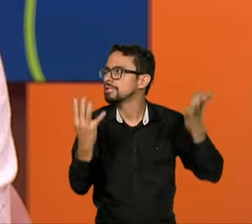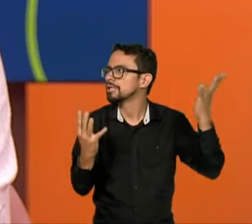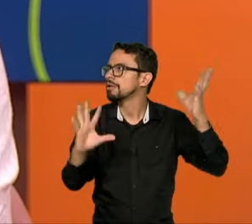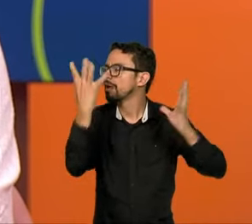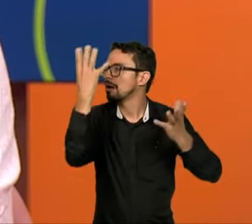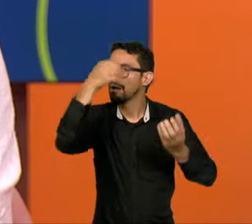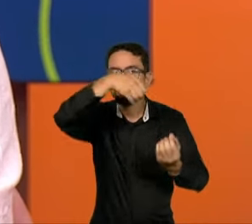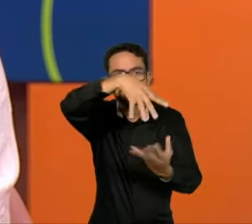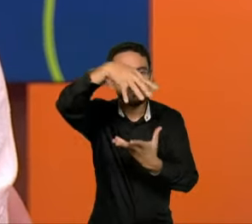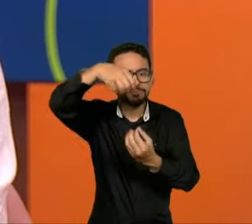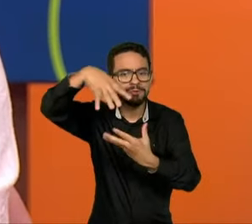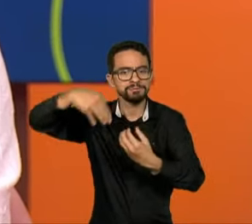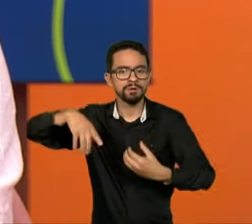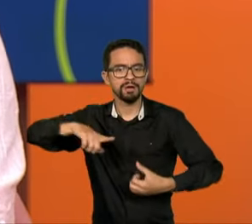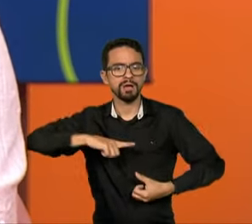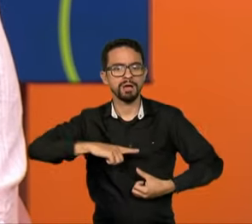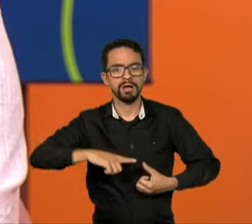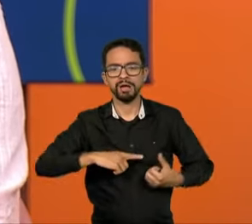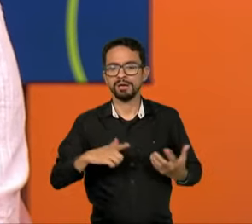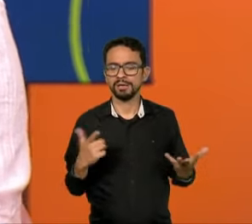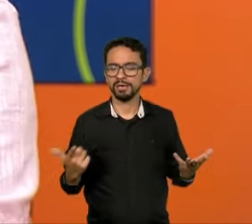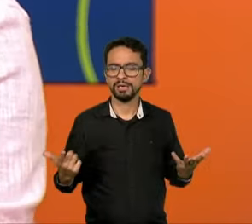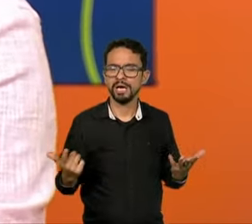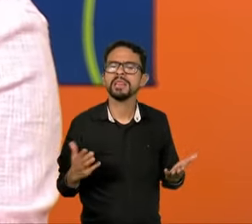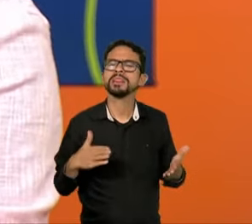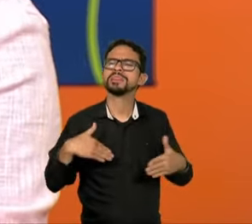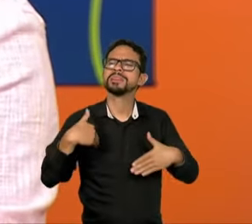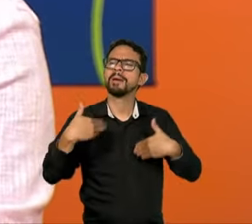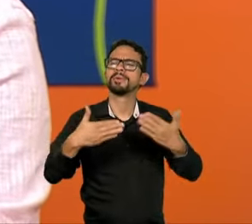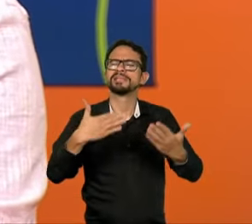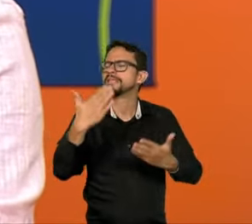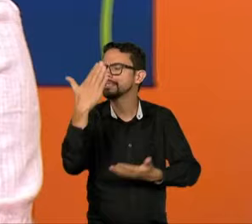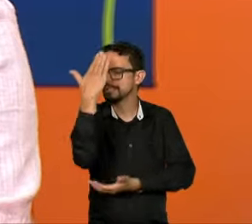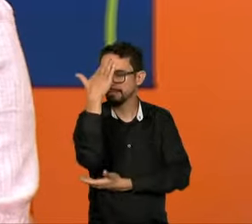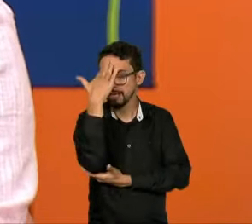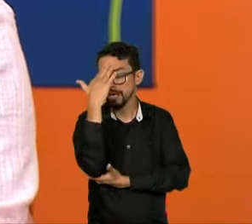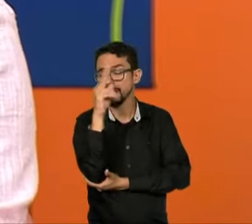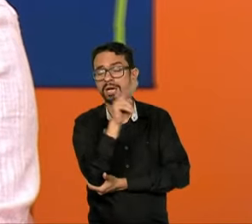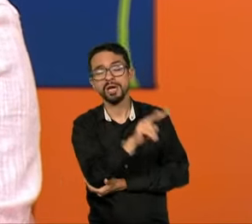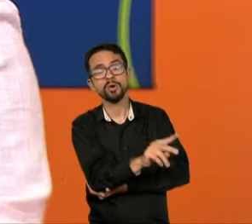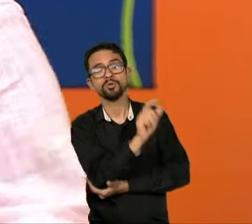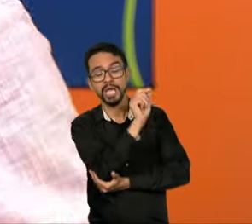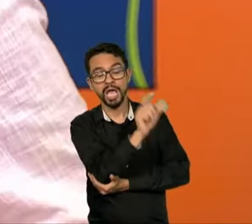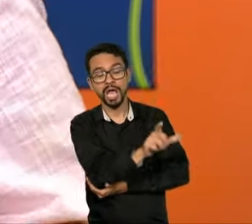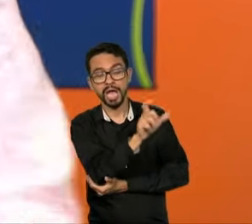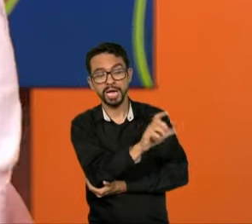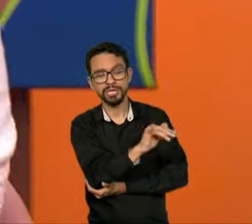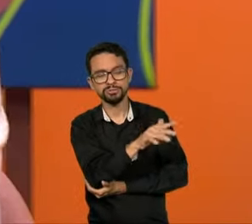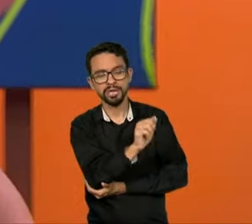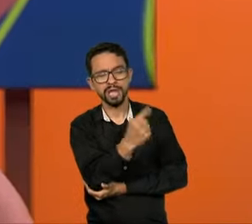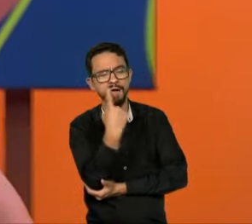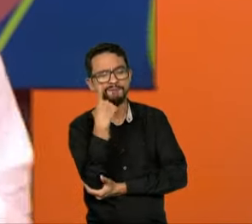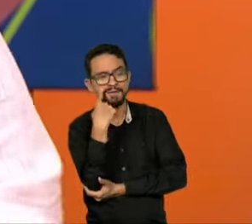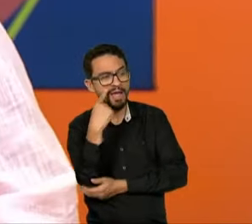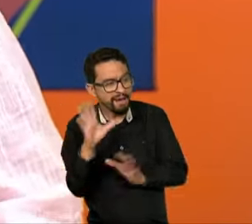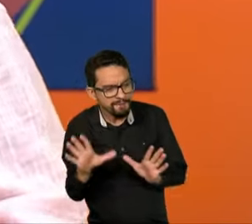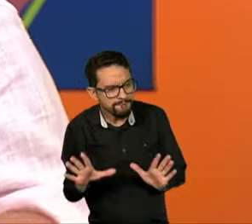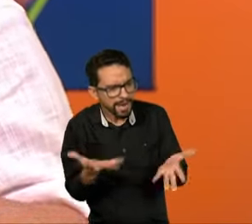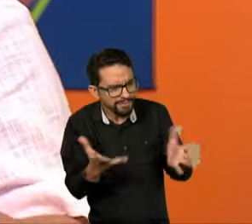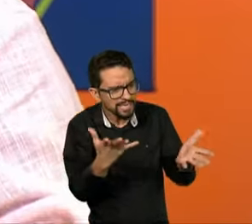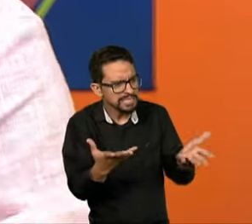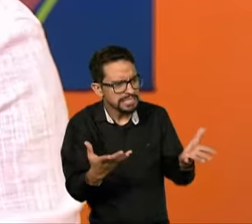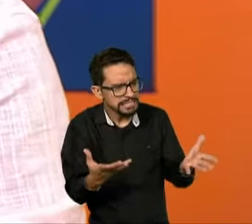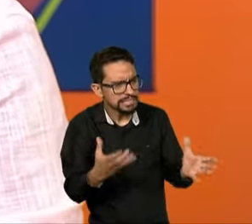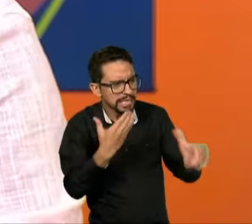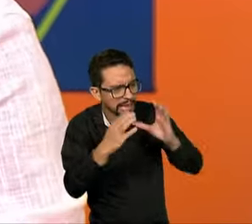aí, nessa época, eu sabendo que o Cazuza compunha, eu ficava tentando empurrar ele para cantar na